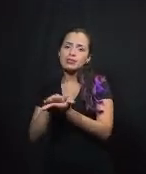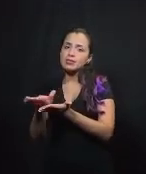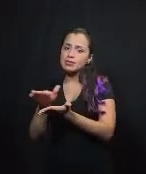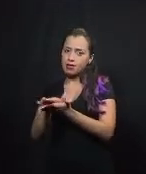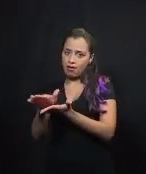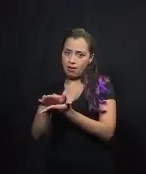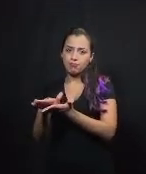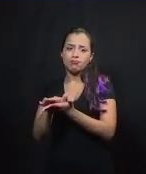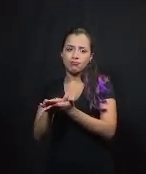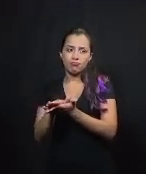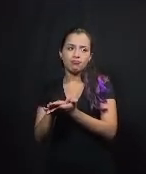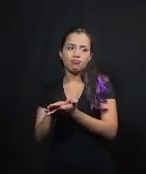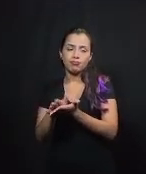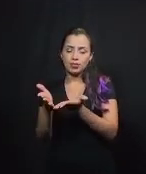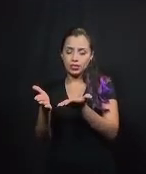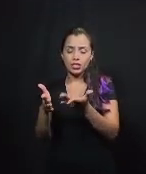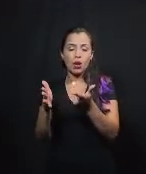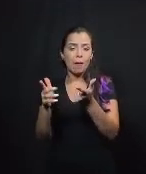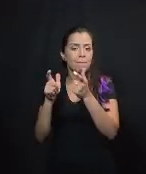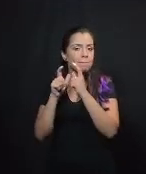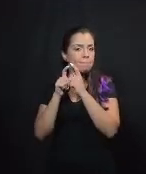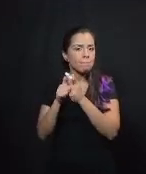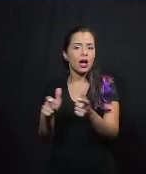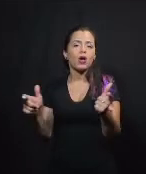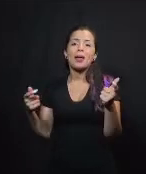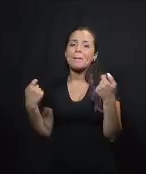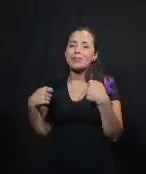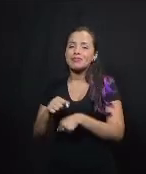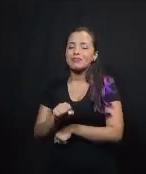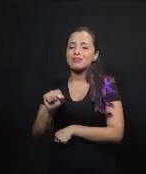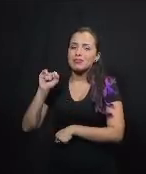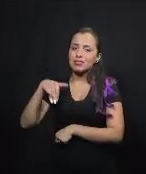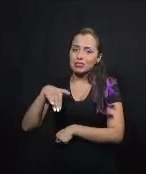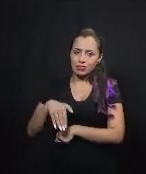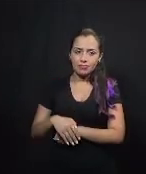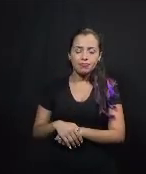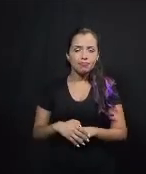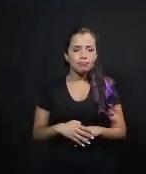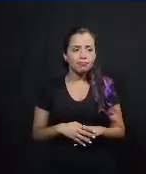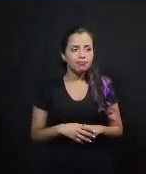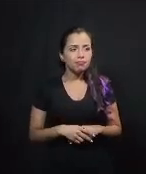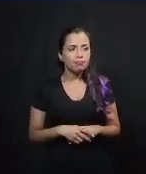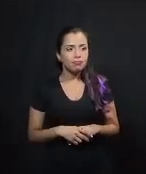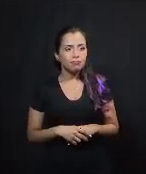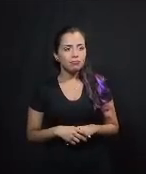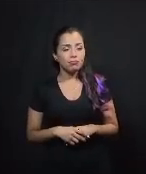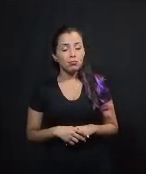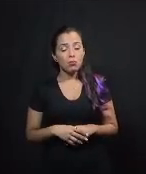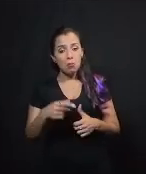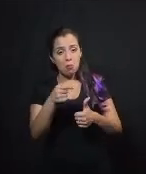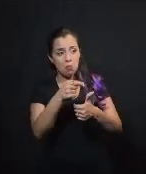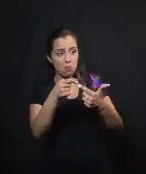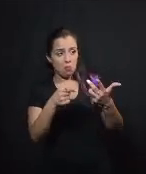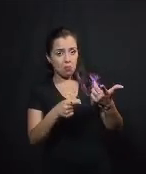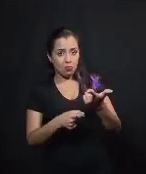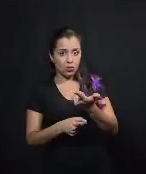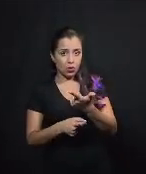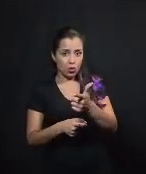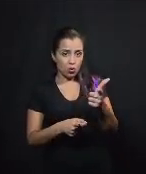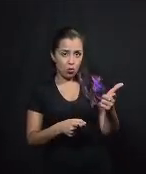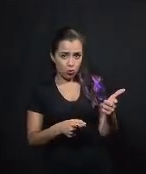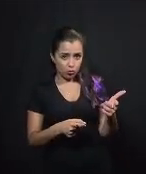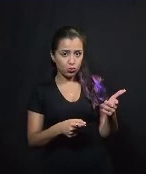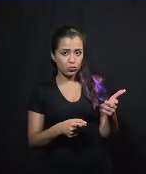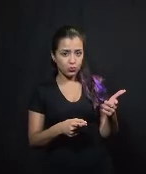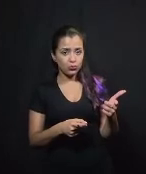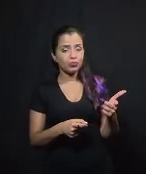grandes linhas. Eu acho que as grandes linhas são uma coisa positiva. Os recursos, que é o